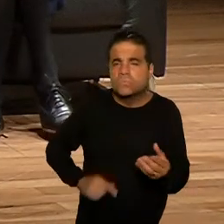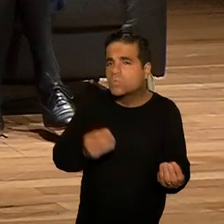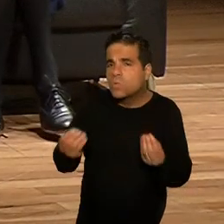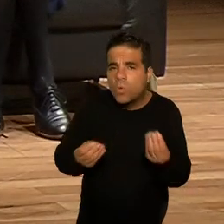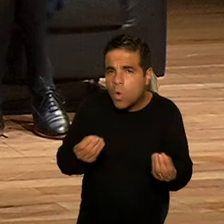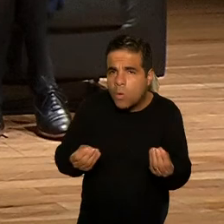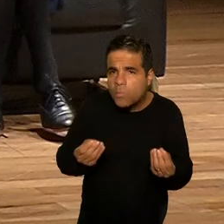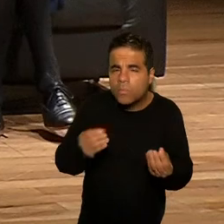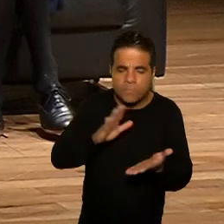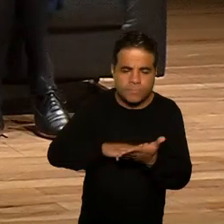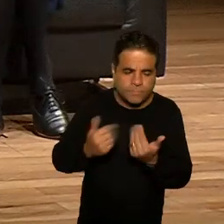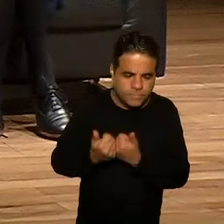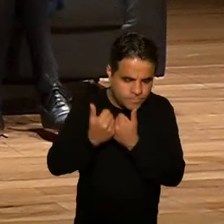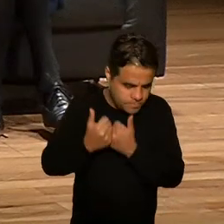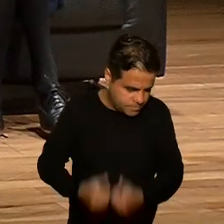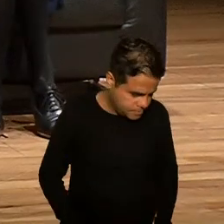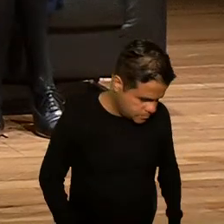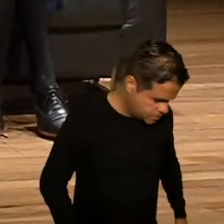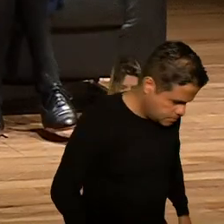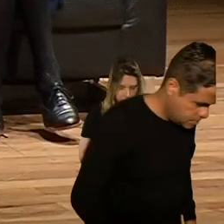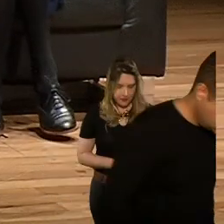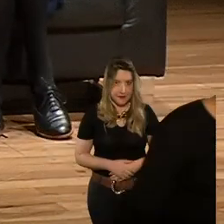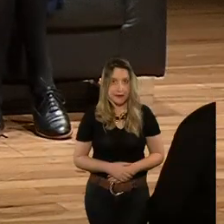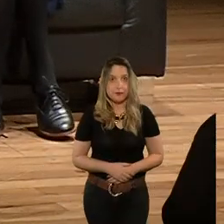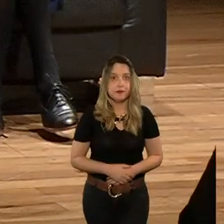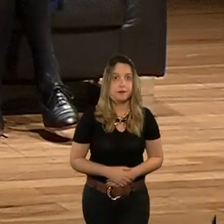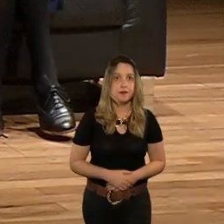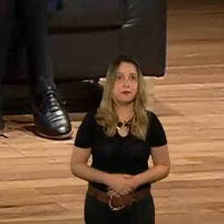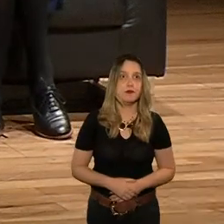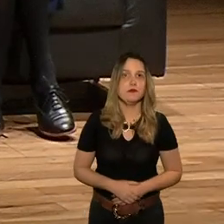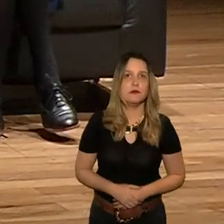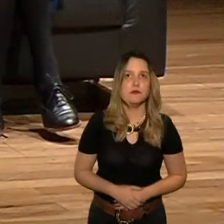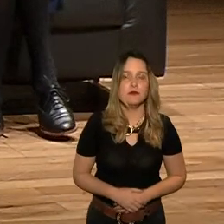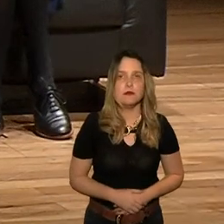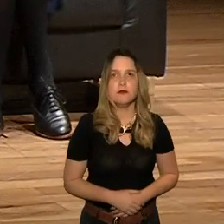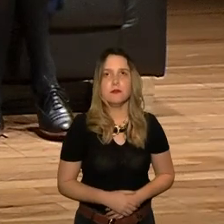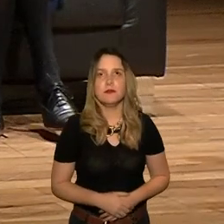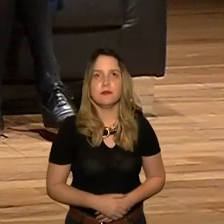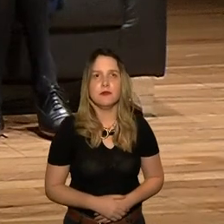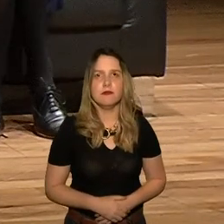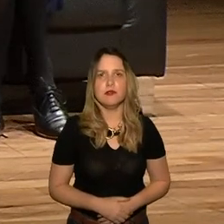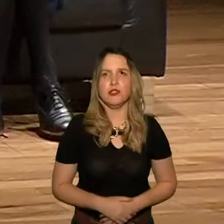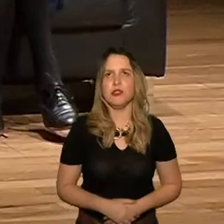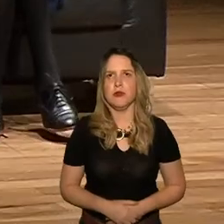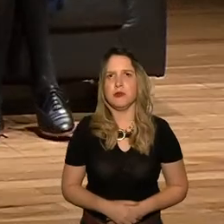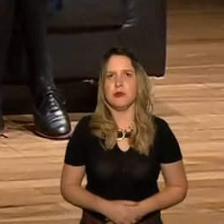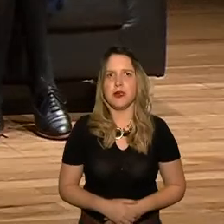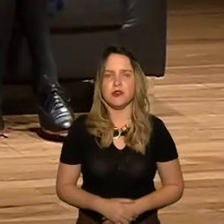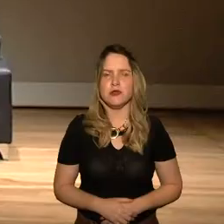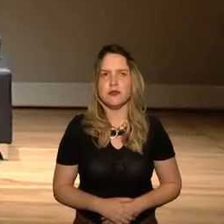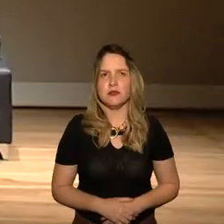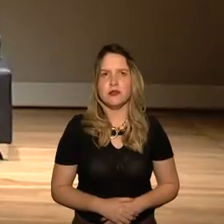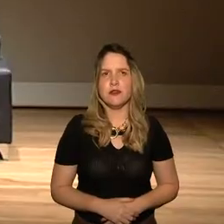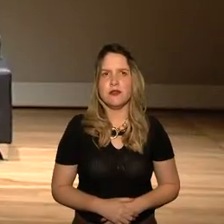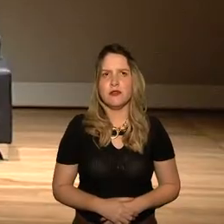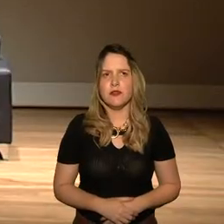e algumas estratégias assim que os profissionais dessas áreas poderiam